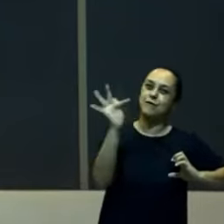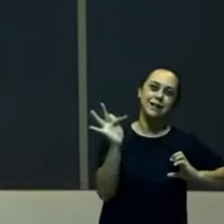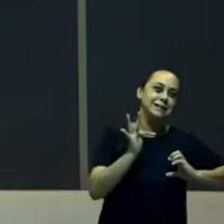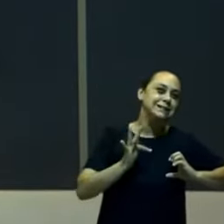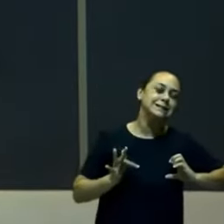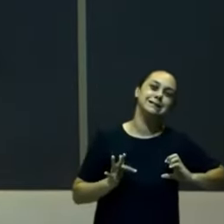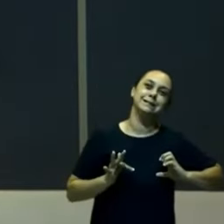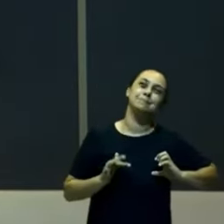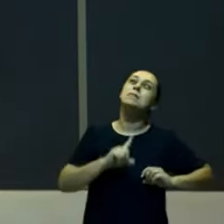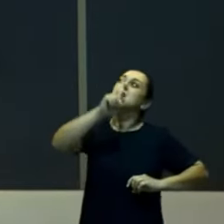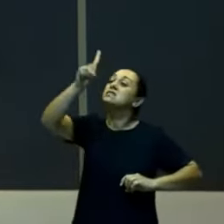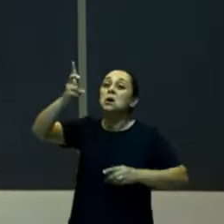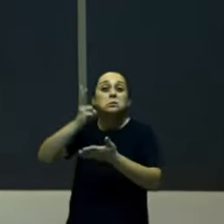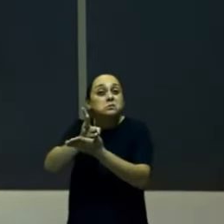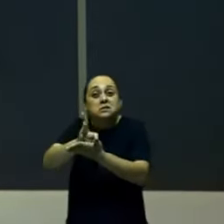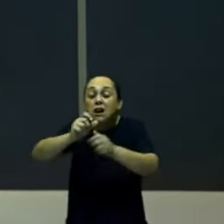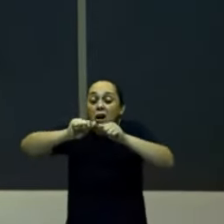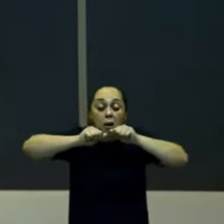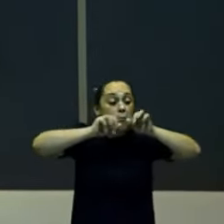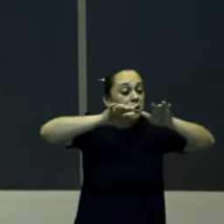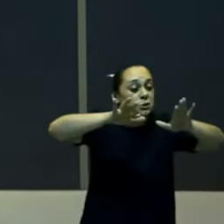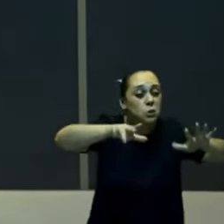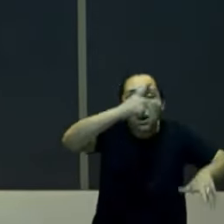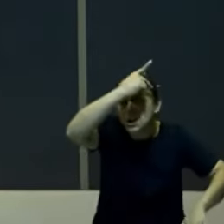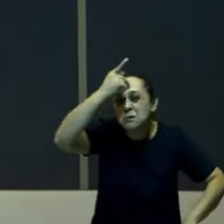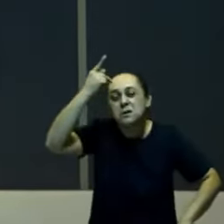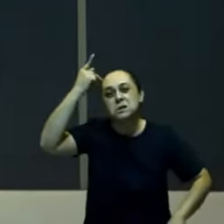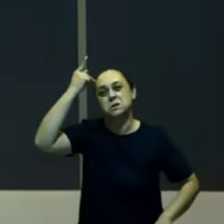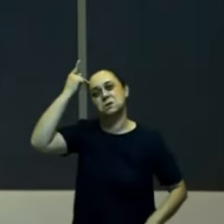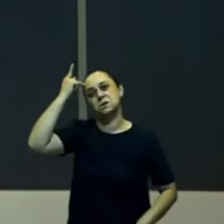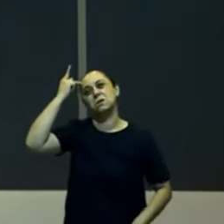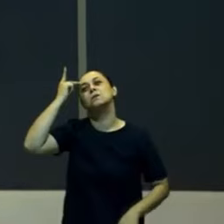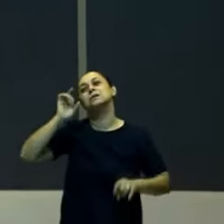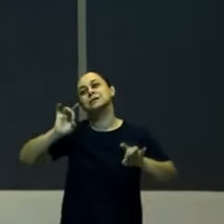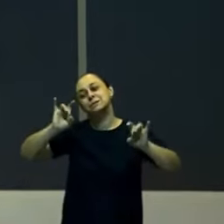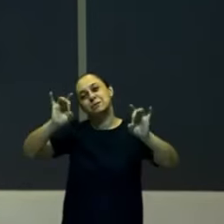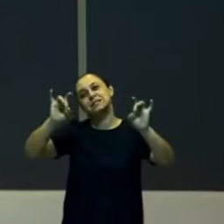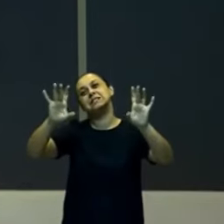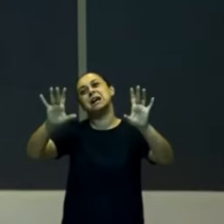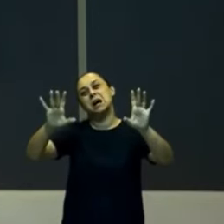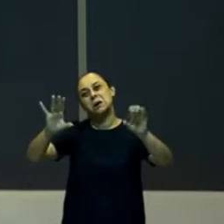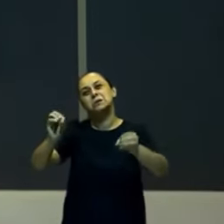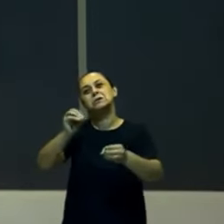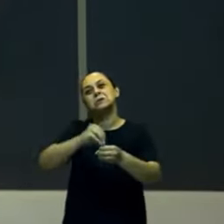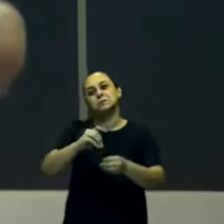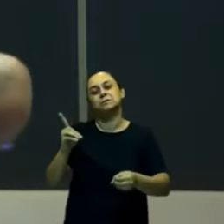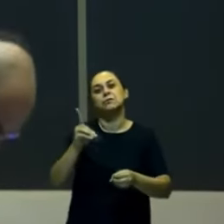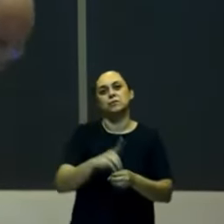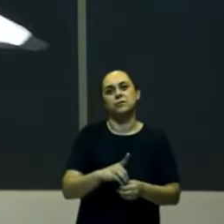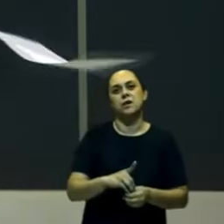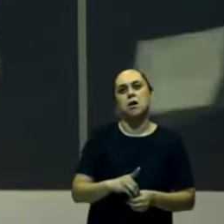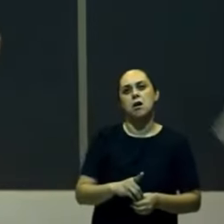Deus manda. Por isso eu digo, essa carta fala muito comigo, no tom de se